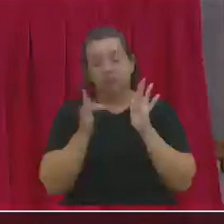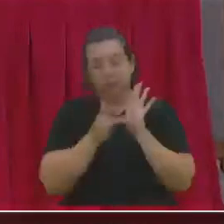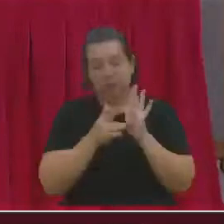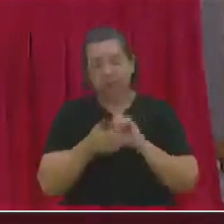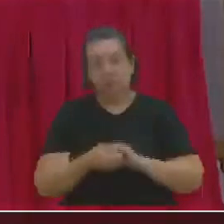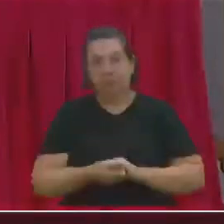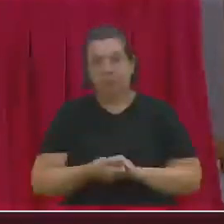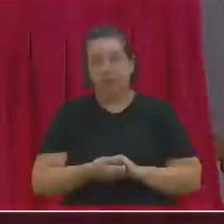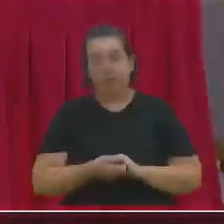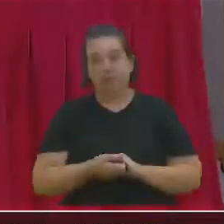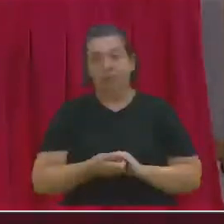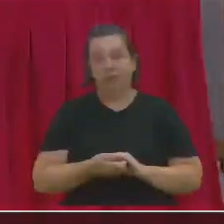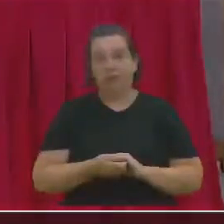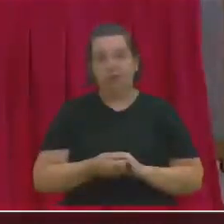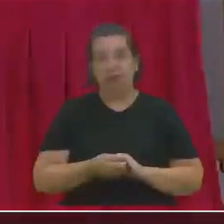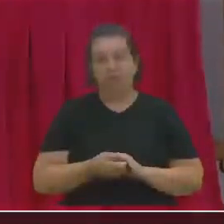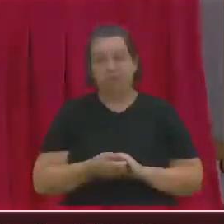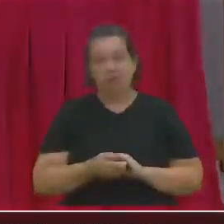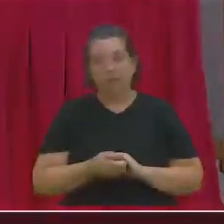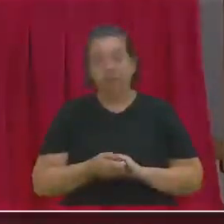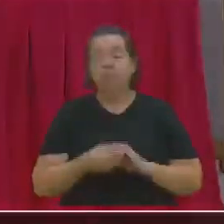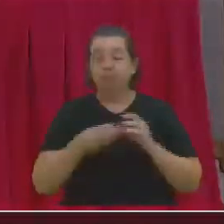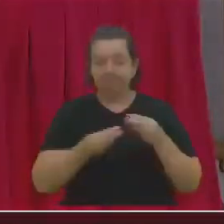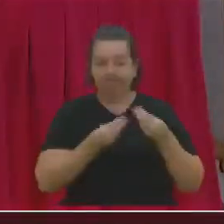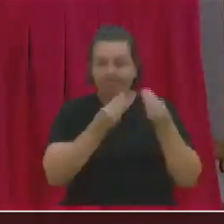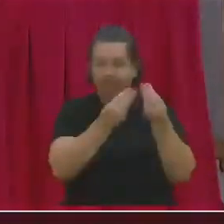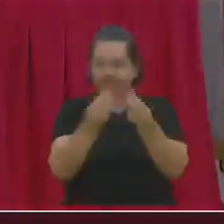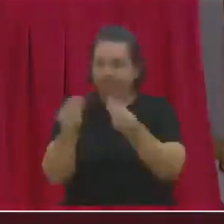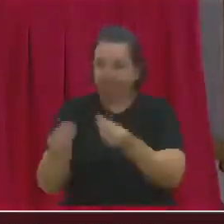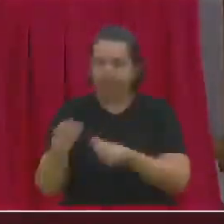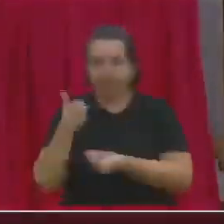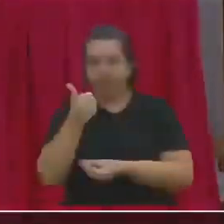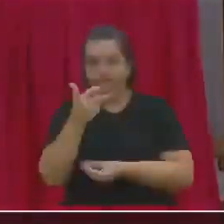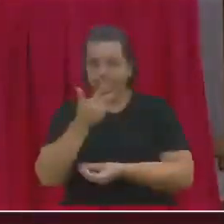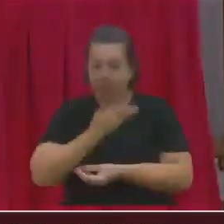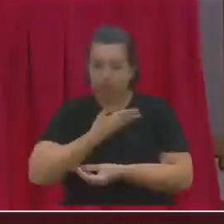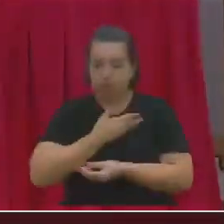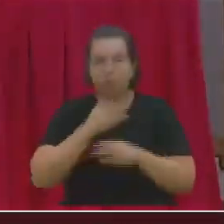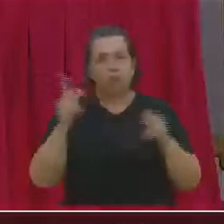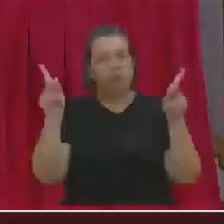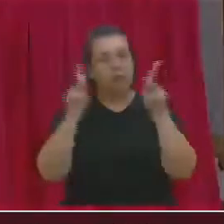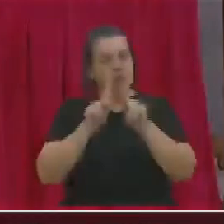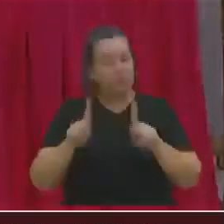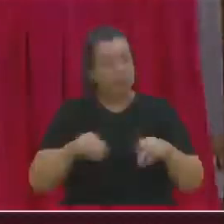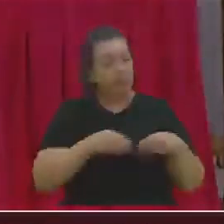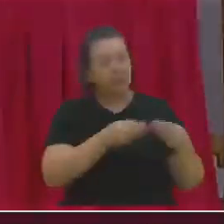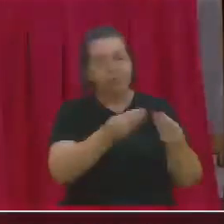Jesus: deixar aos discípulos a paz.